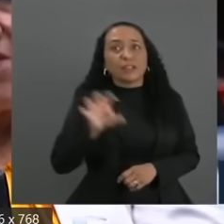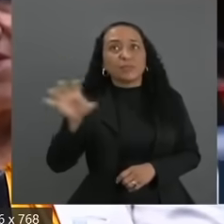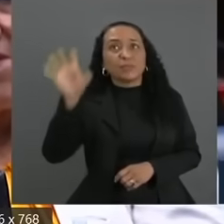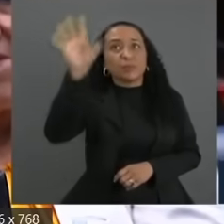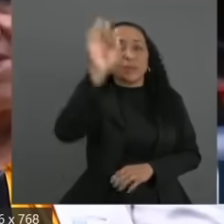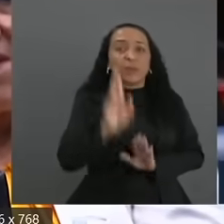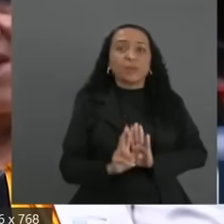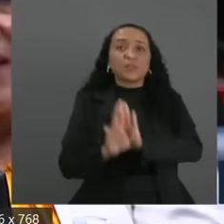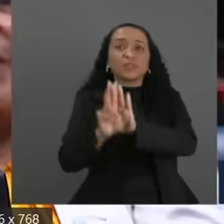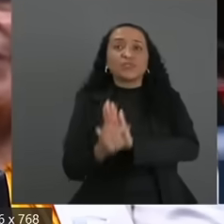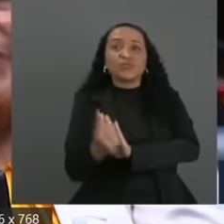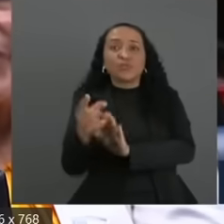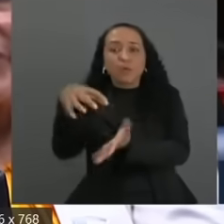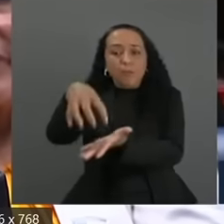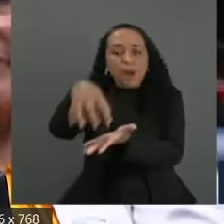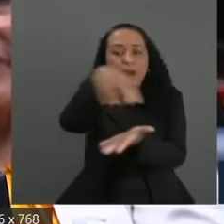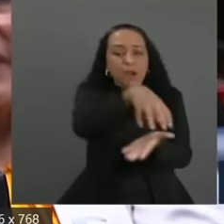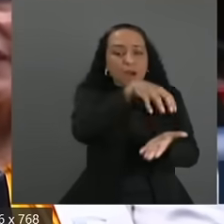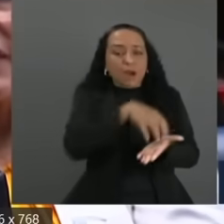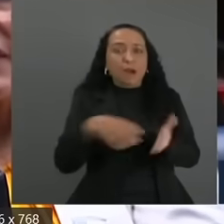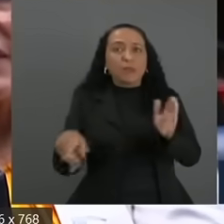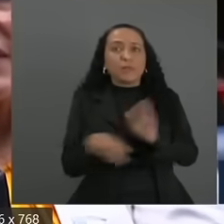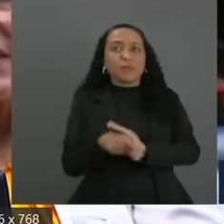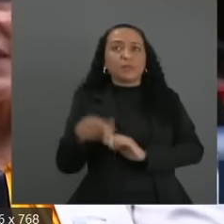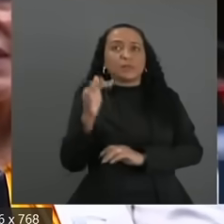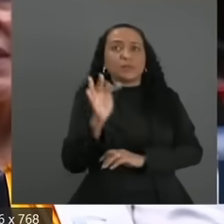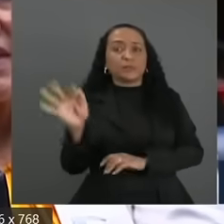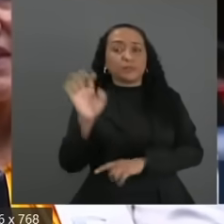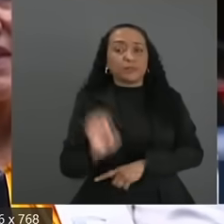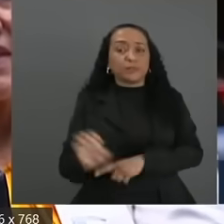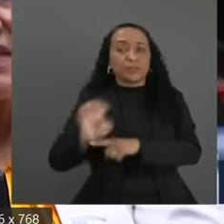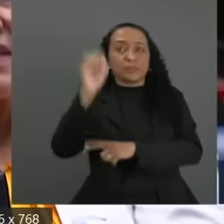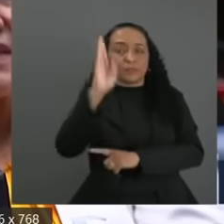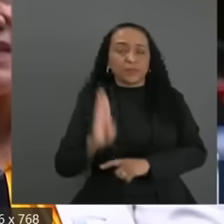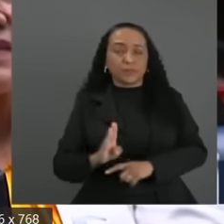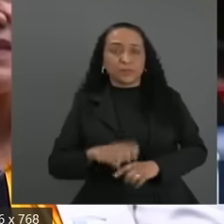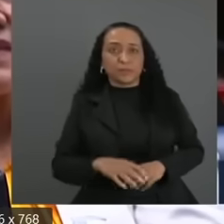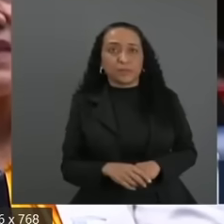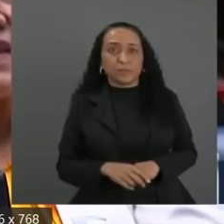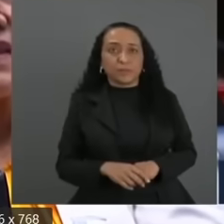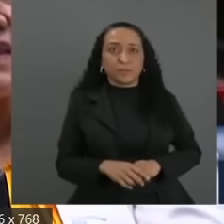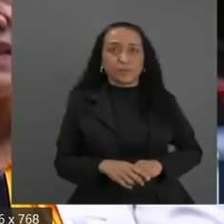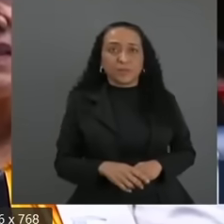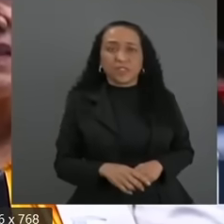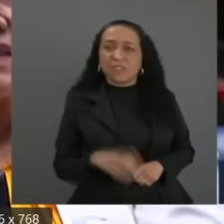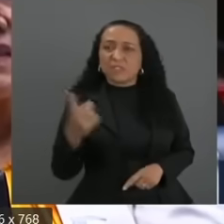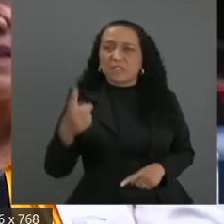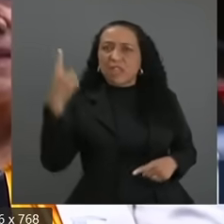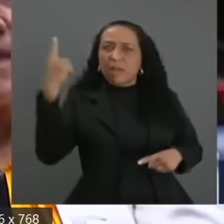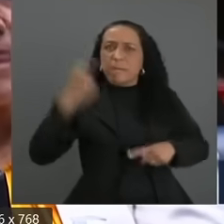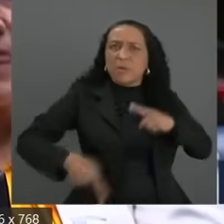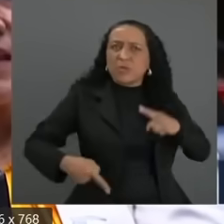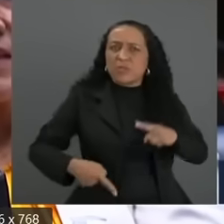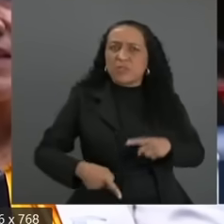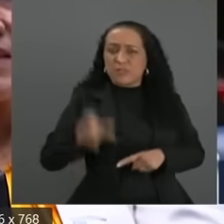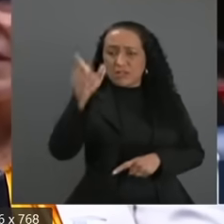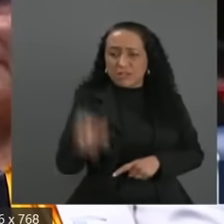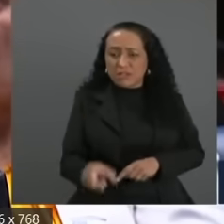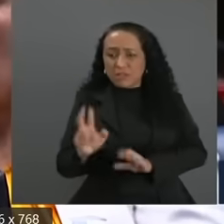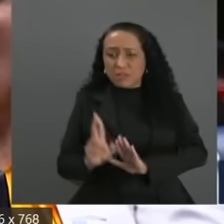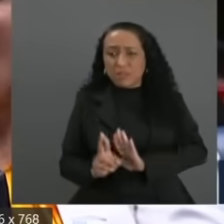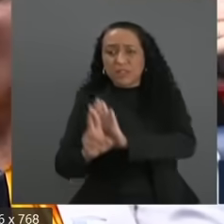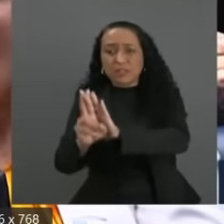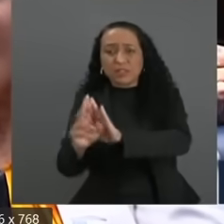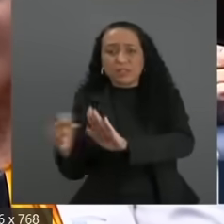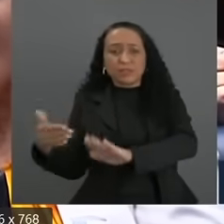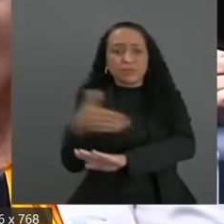uma unidade da Federação Brasileira do país. E você impedir que este representante vá